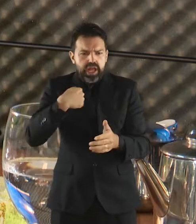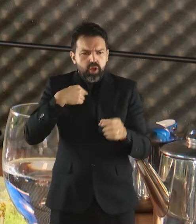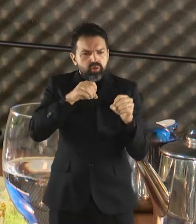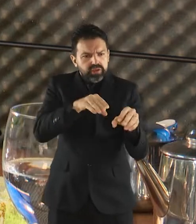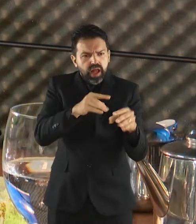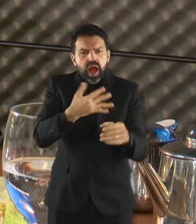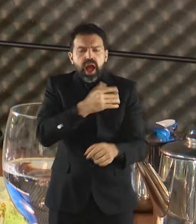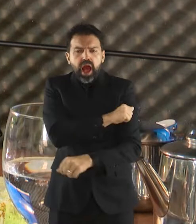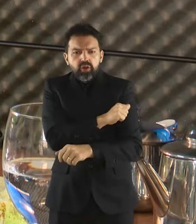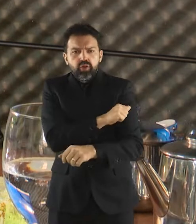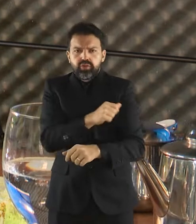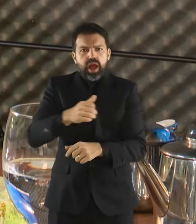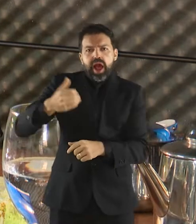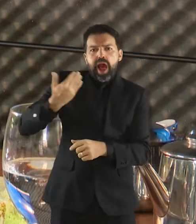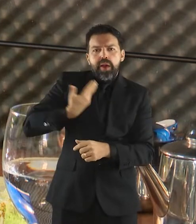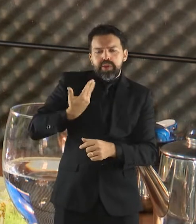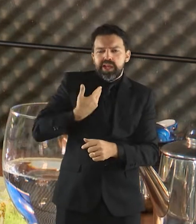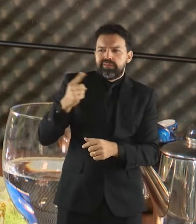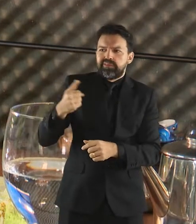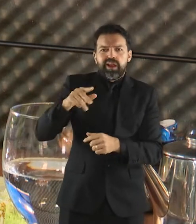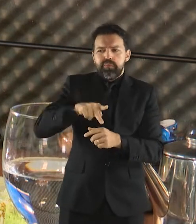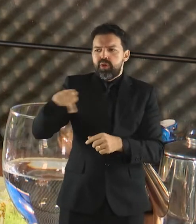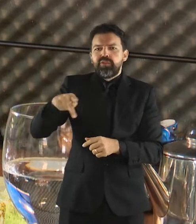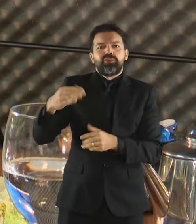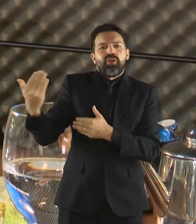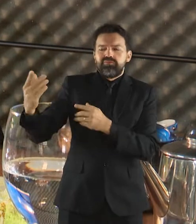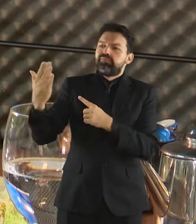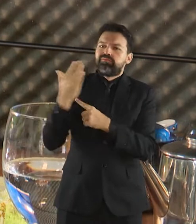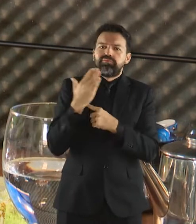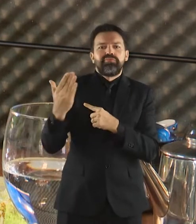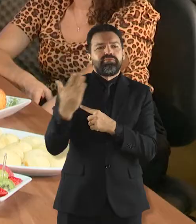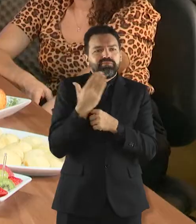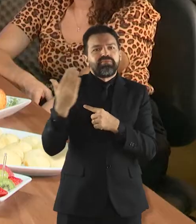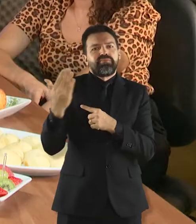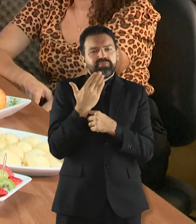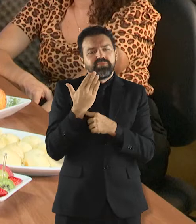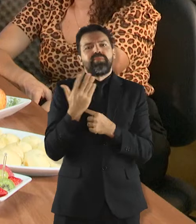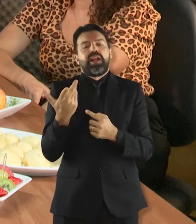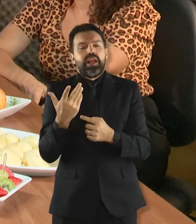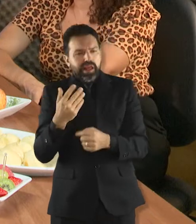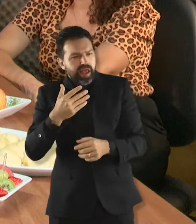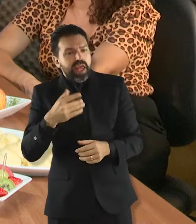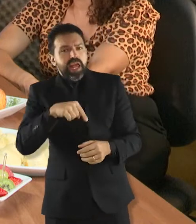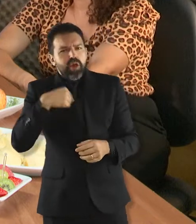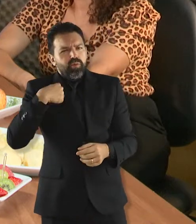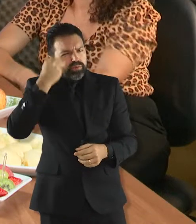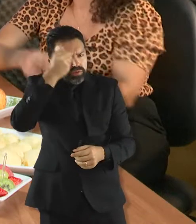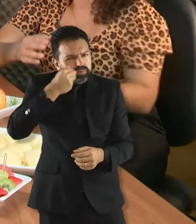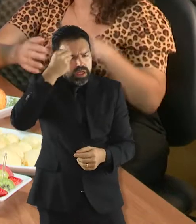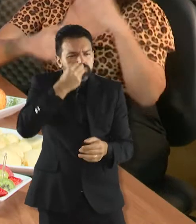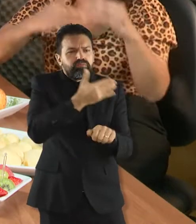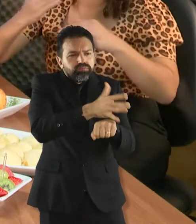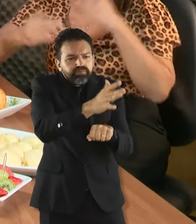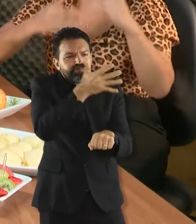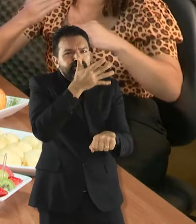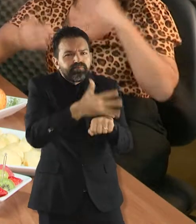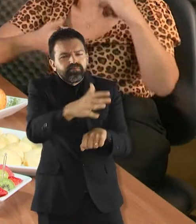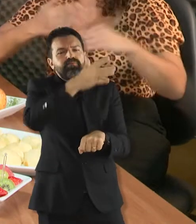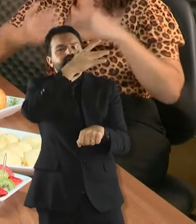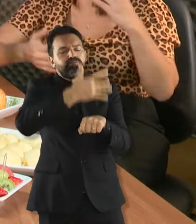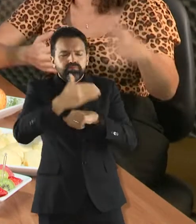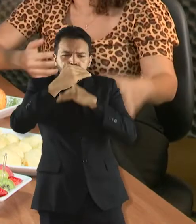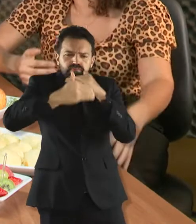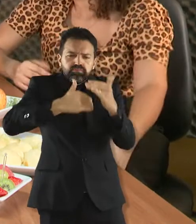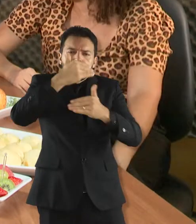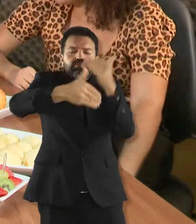ensinou. Então, assim, eu aprendi a ser docente, eu aprendi a dar aula na prática, né? Da sala de aula. Exatamente. E depois foi reforçando